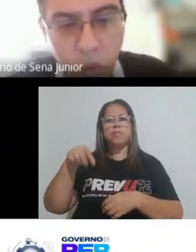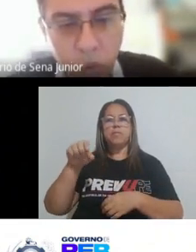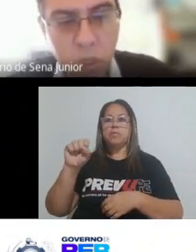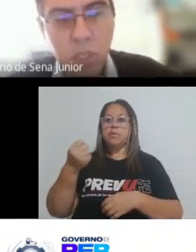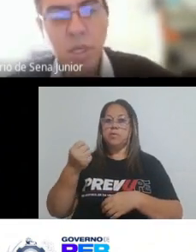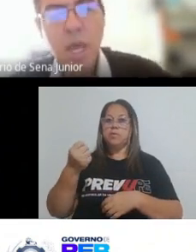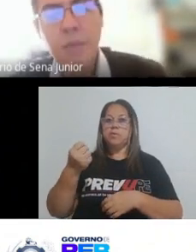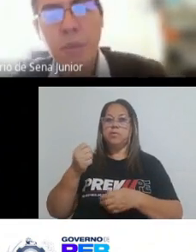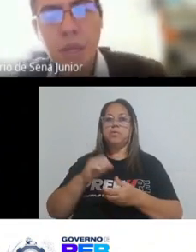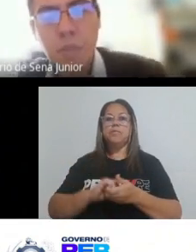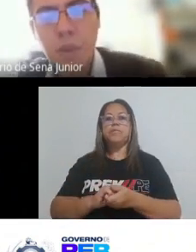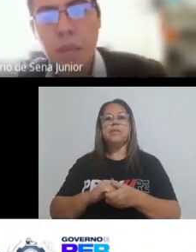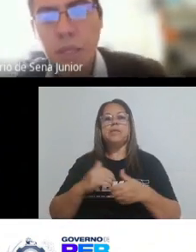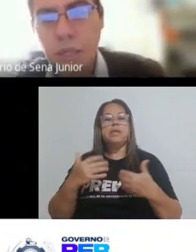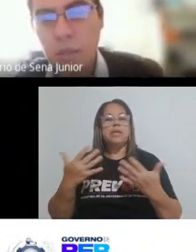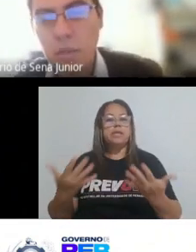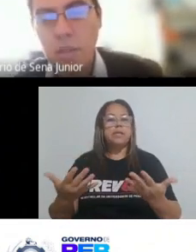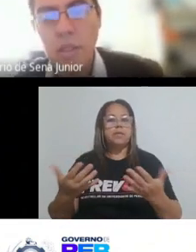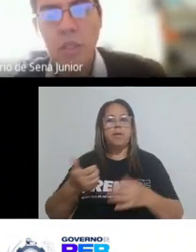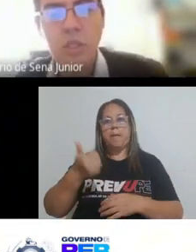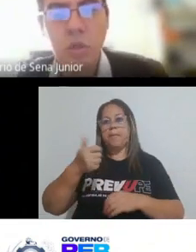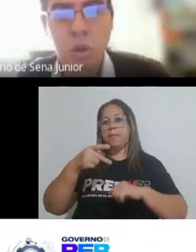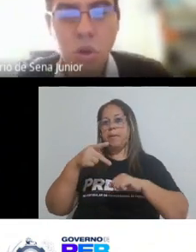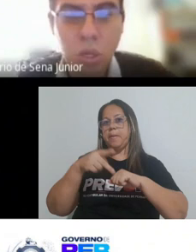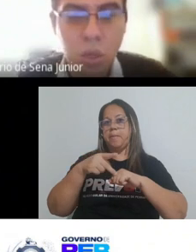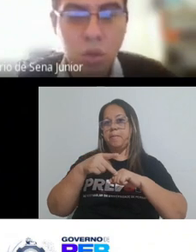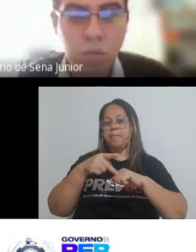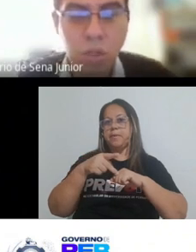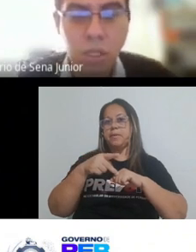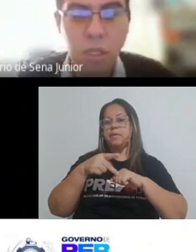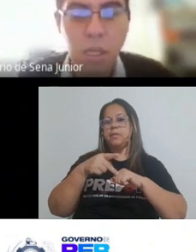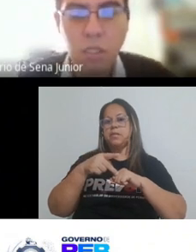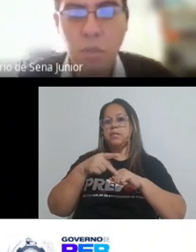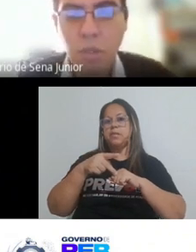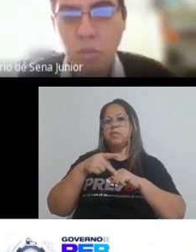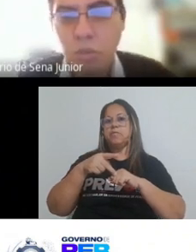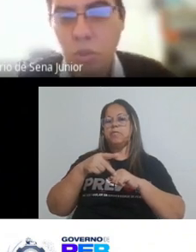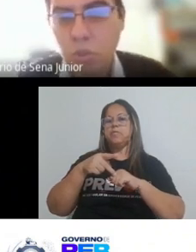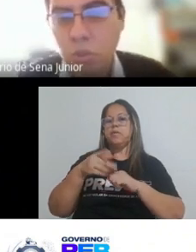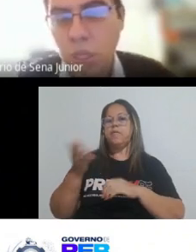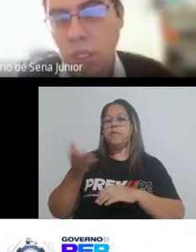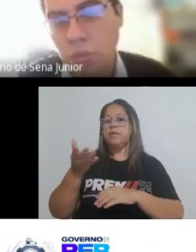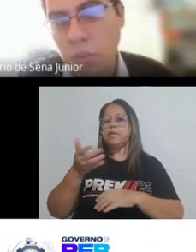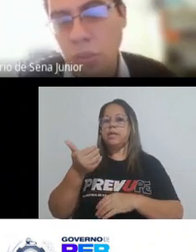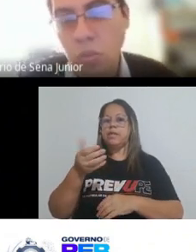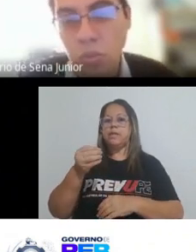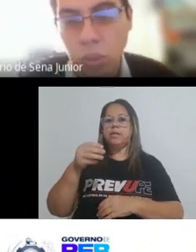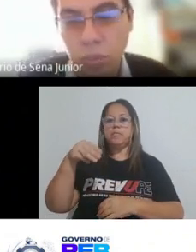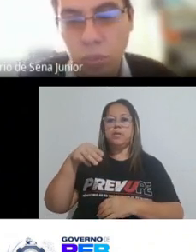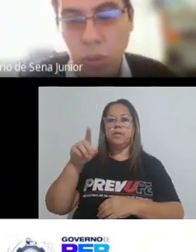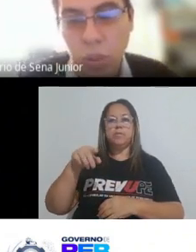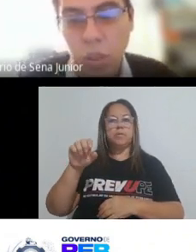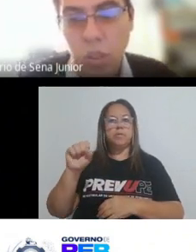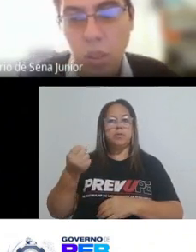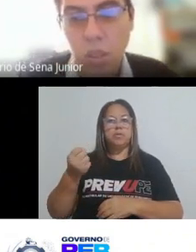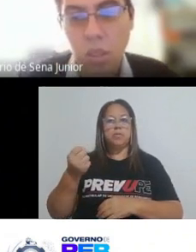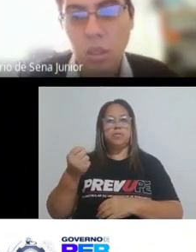Ou seja, a primeira pedra se desloca com velocidade de 10 metros por segundo em relação à segunda.